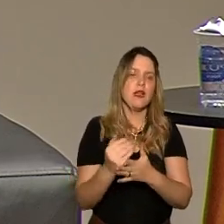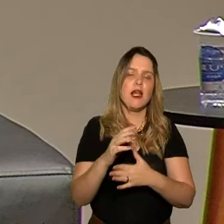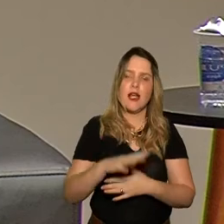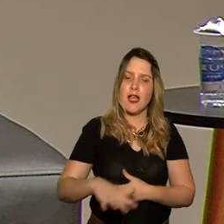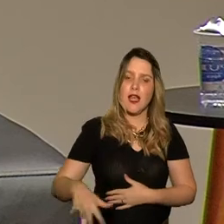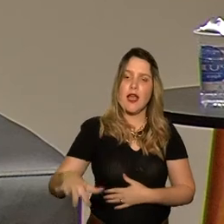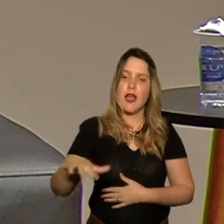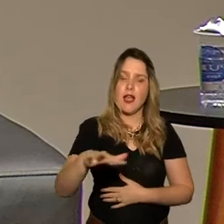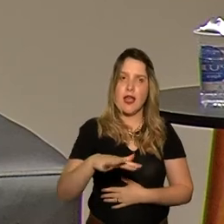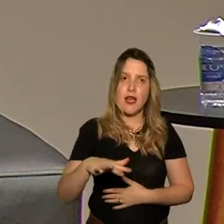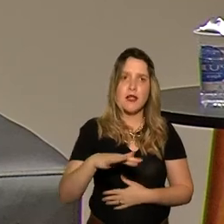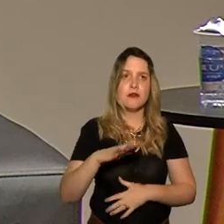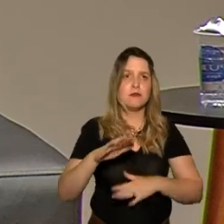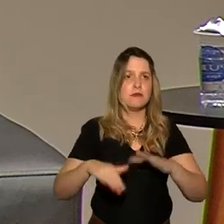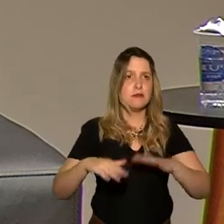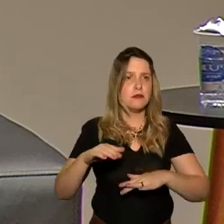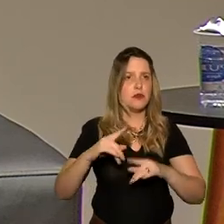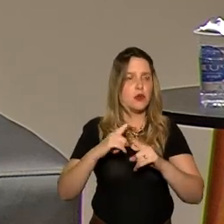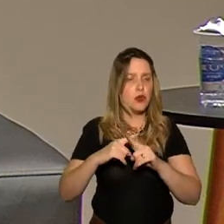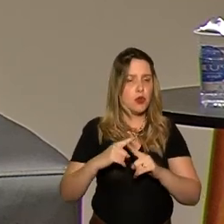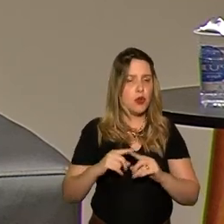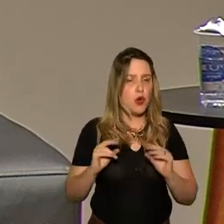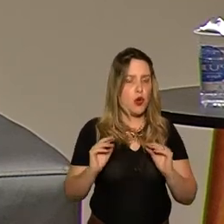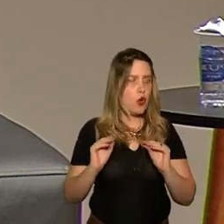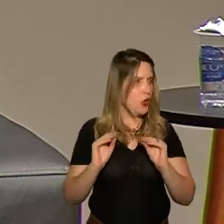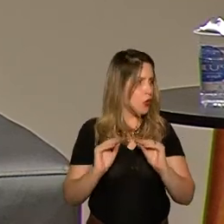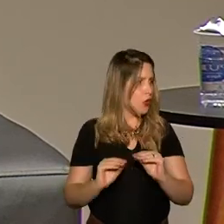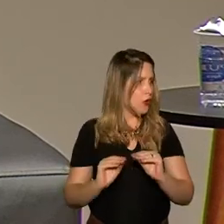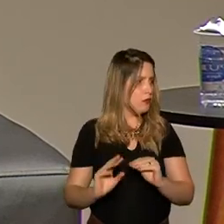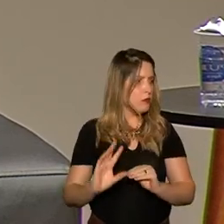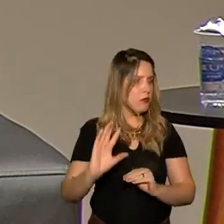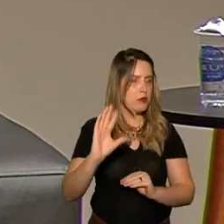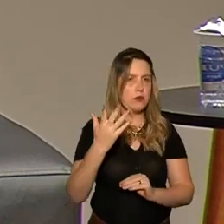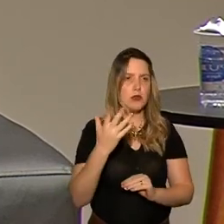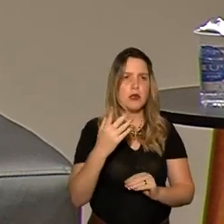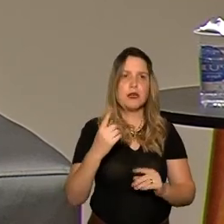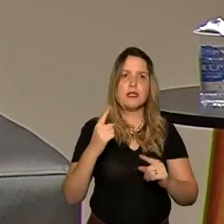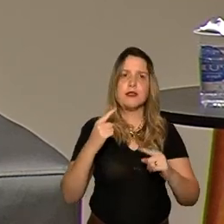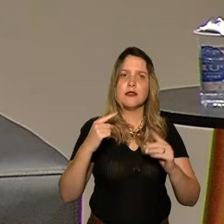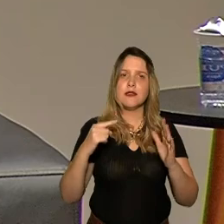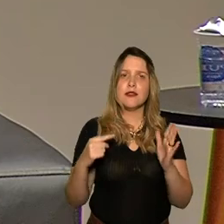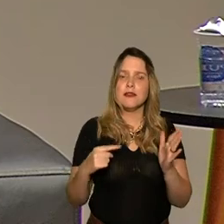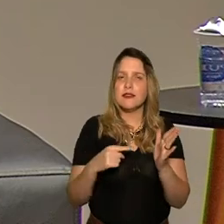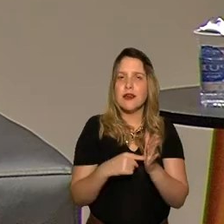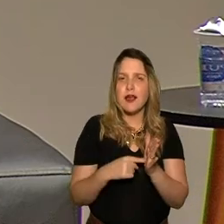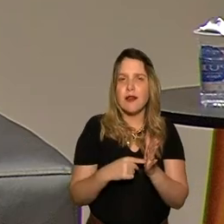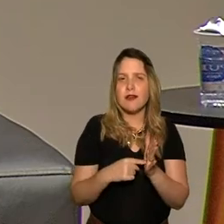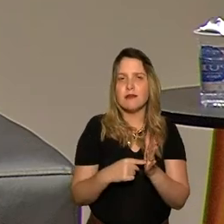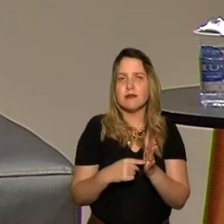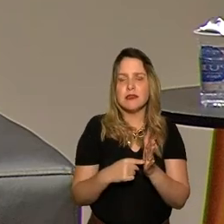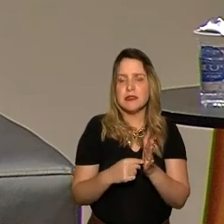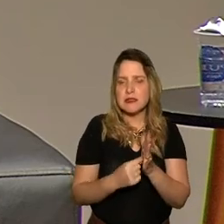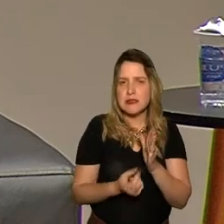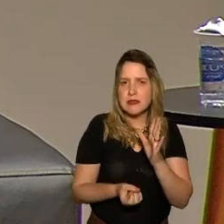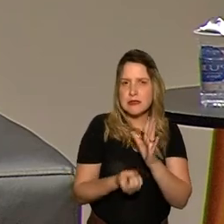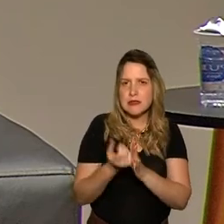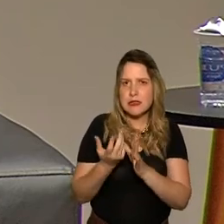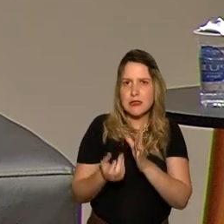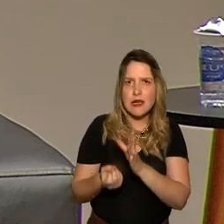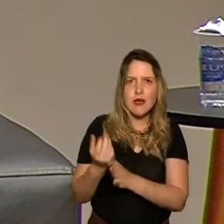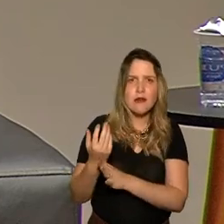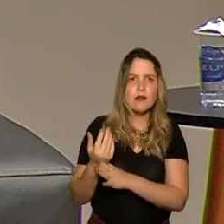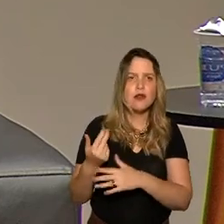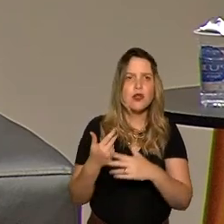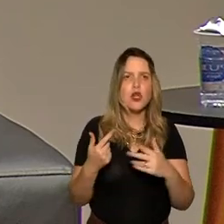diário do busão tentava trazer e colocar em circulação enunciados menos esperados enunciados que